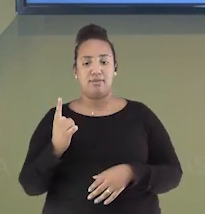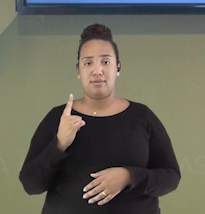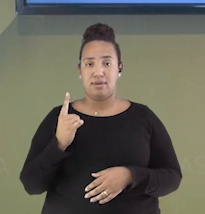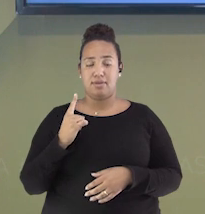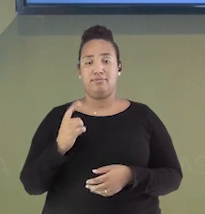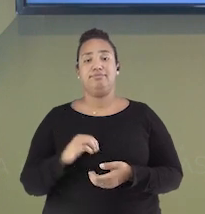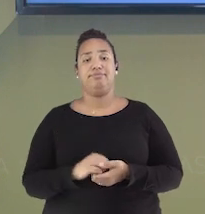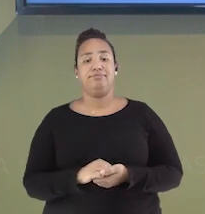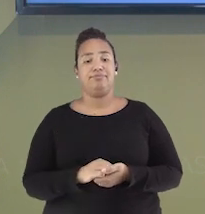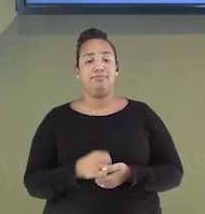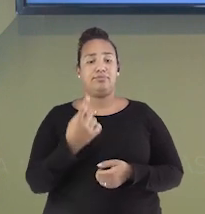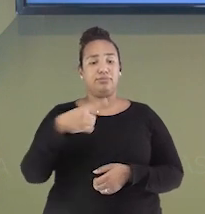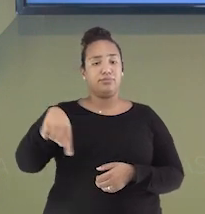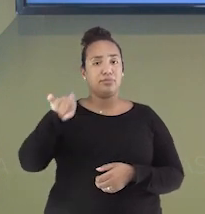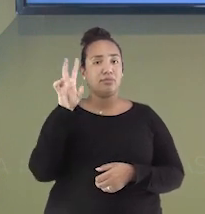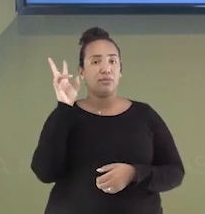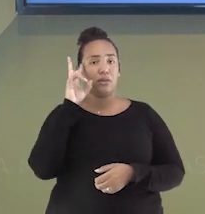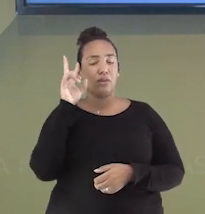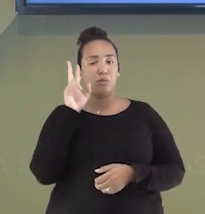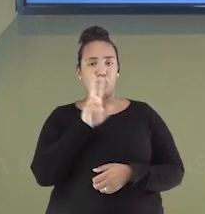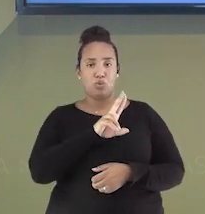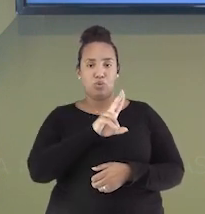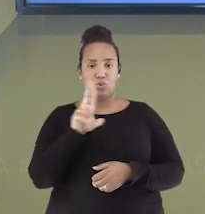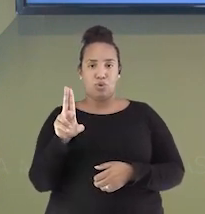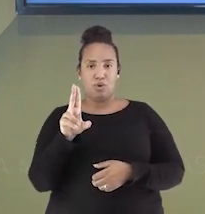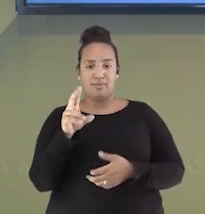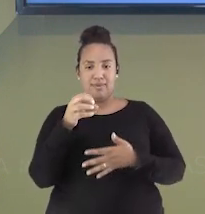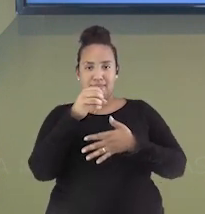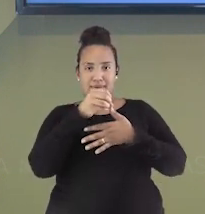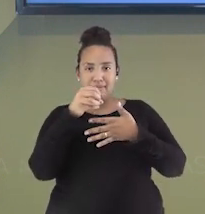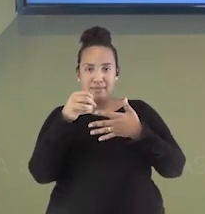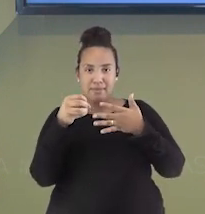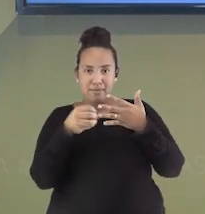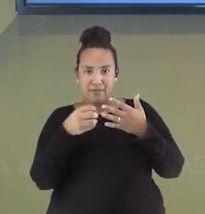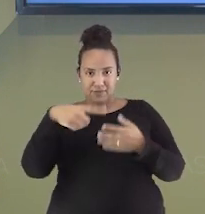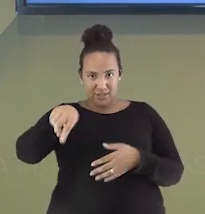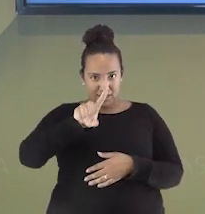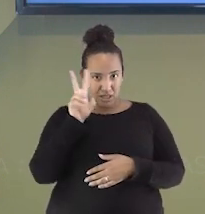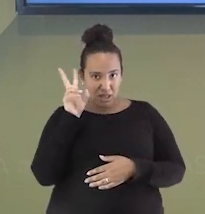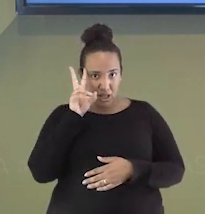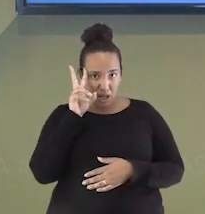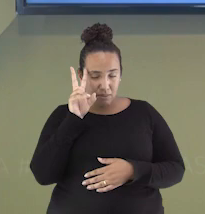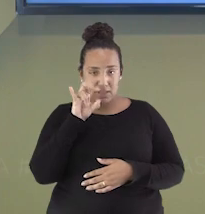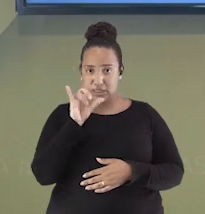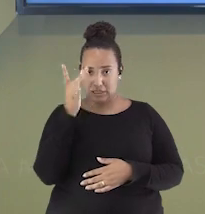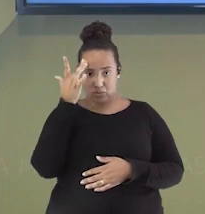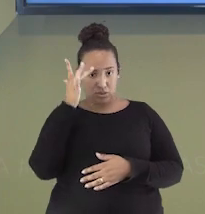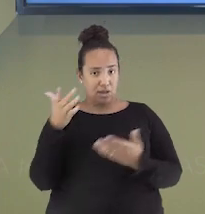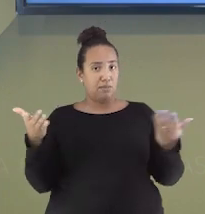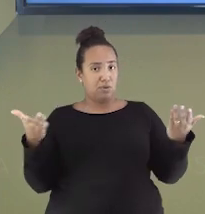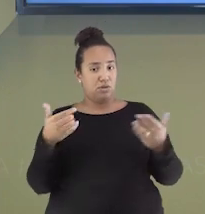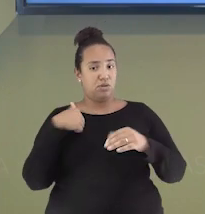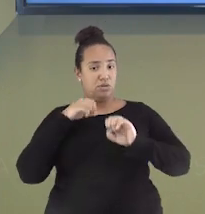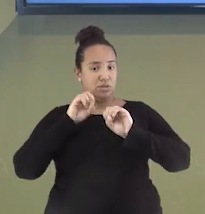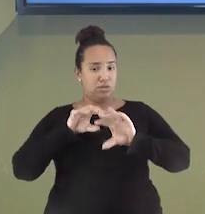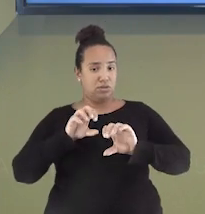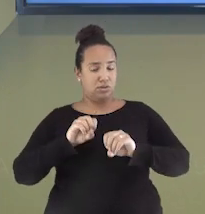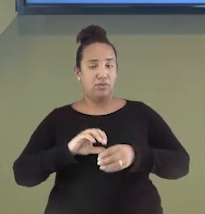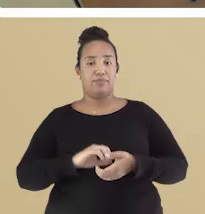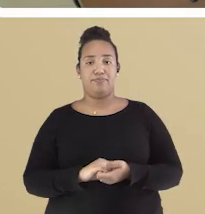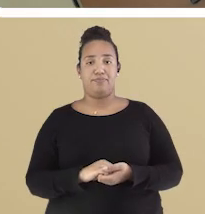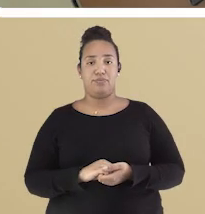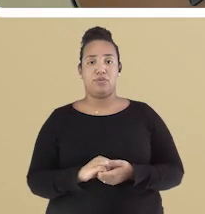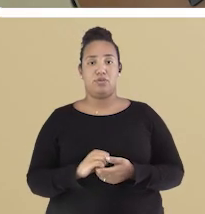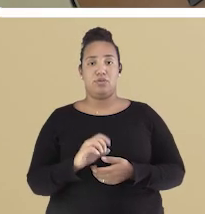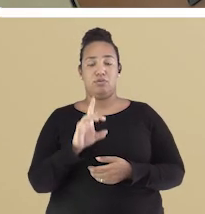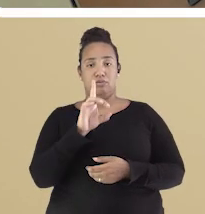Por falar nisso vocês lembram do nome da sete notas musicais quem já sabe vai relembrar e quem não sabe vai aprender